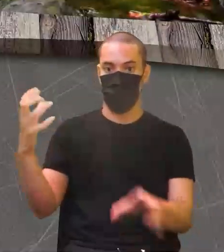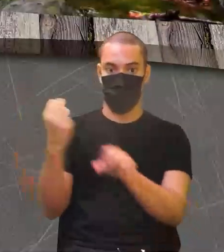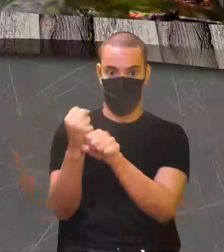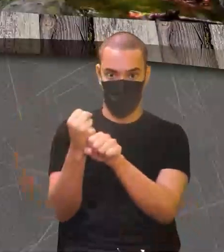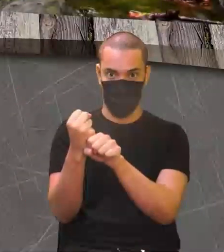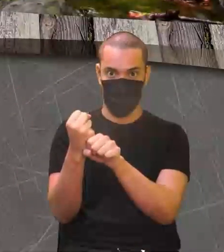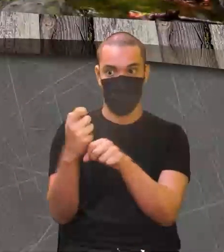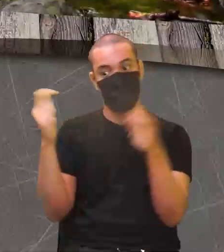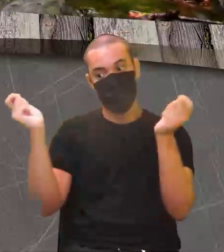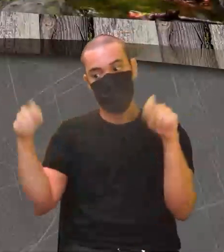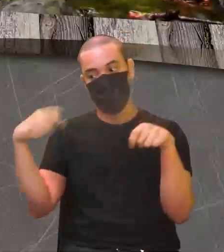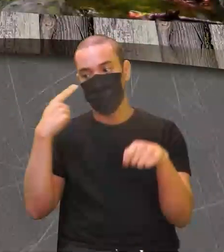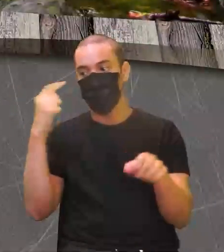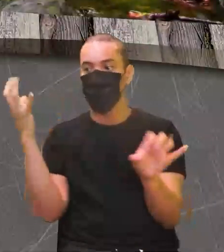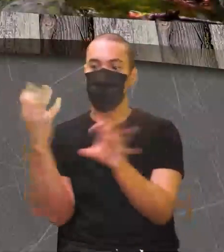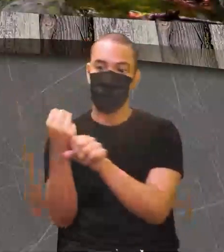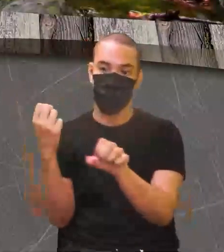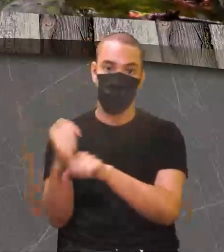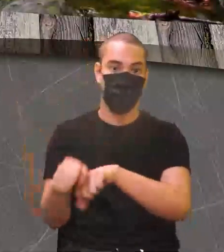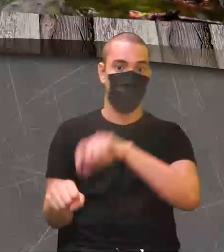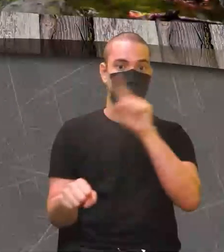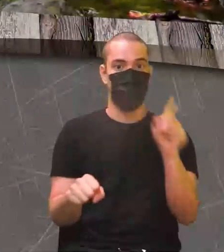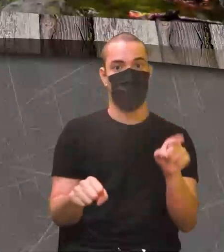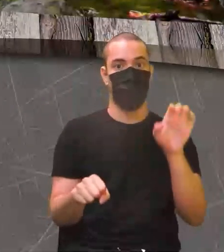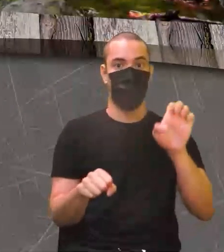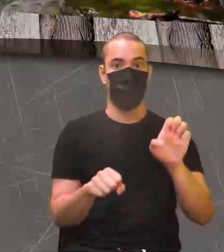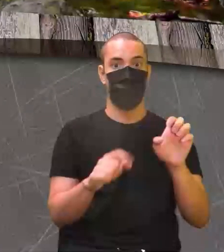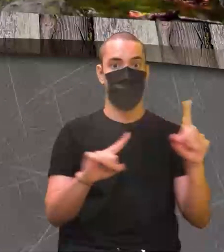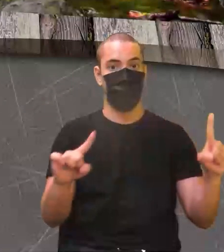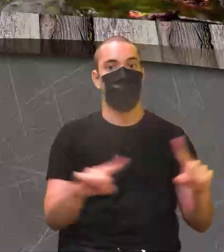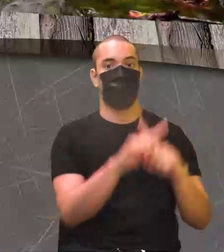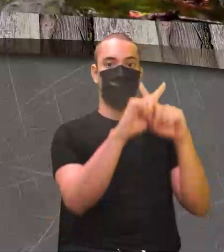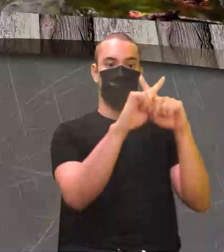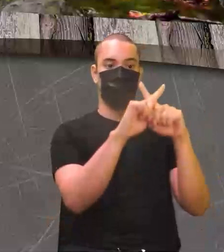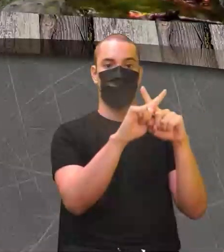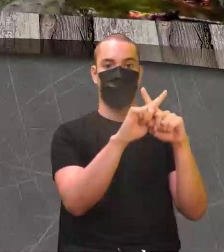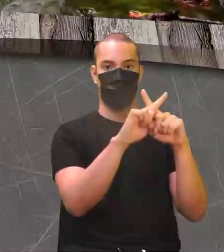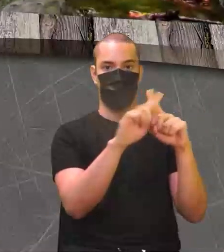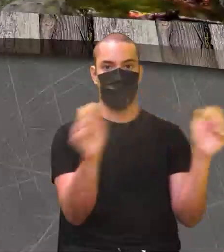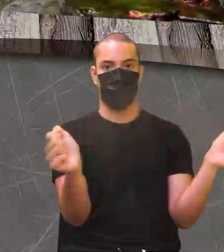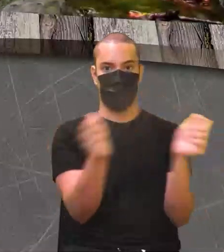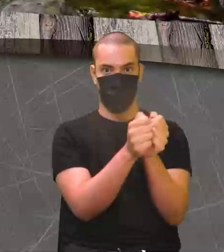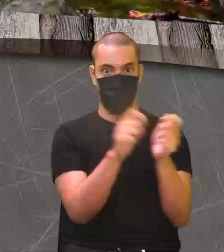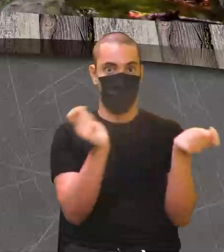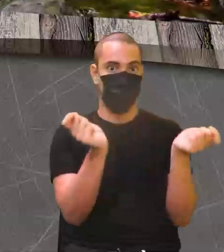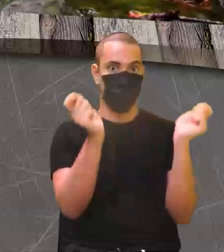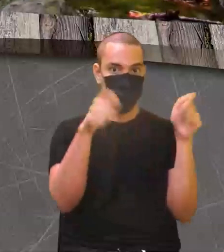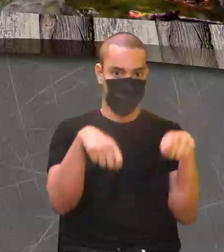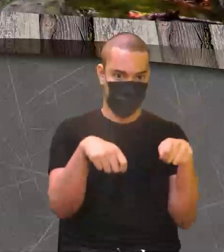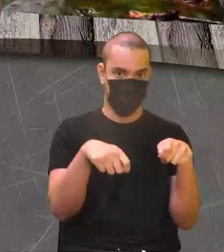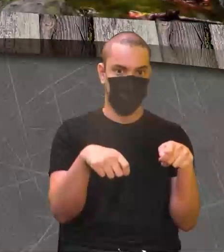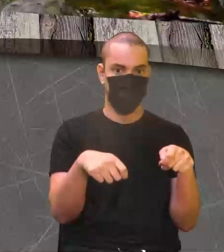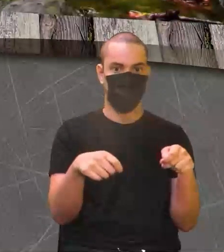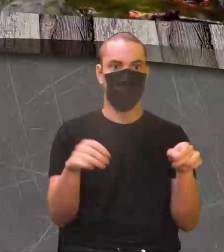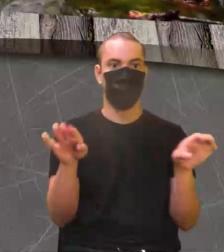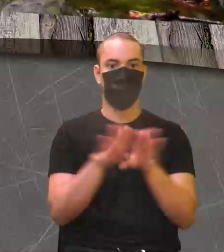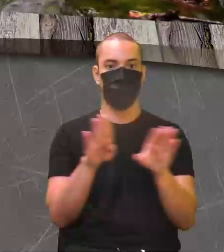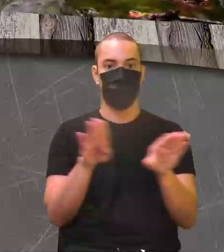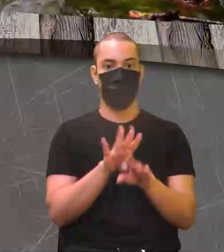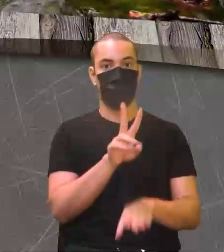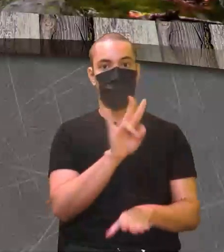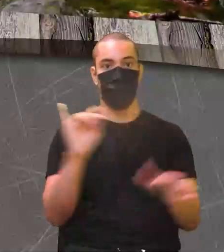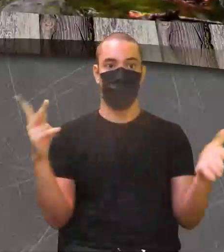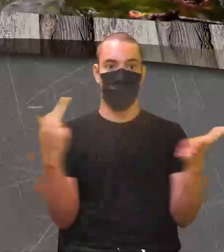somo as probabilidades. E na regra do E, eu vou multiplicar essas possibilidades que vão